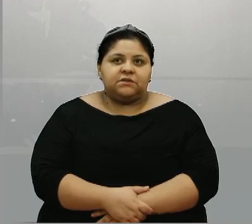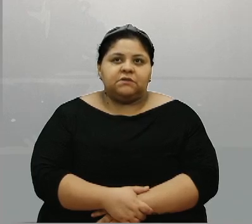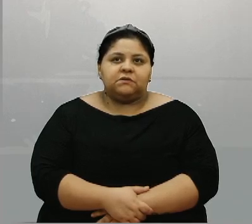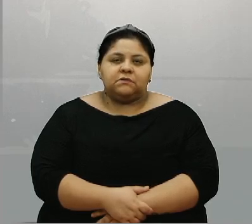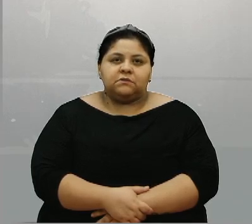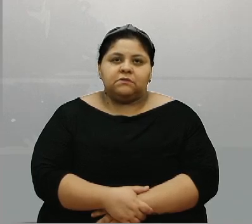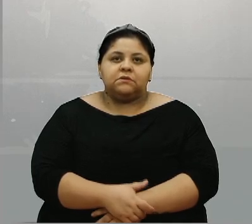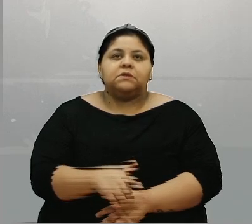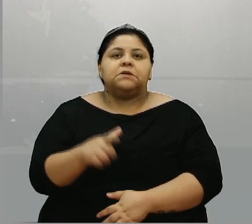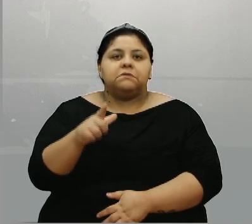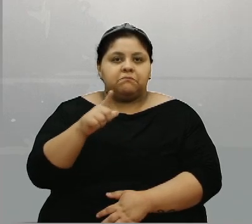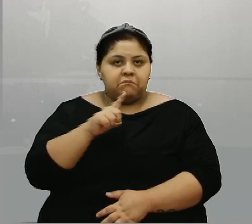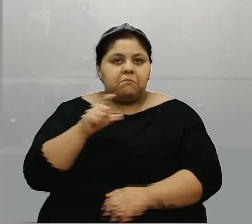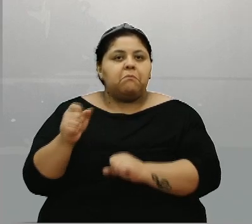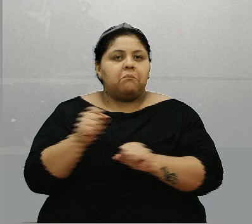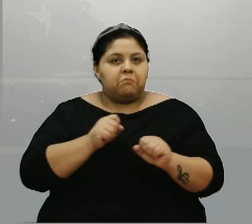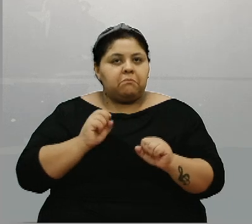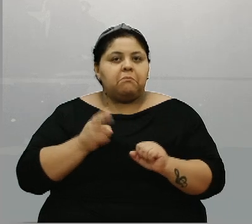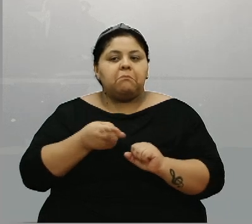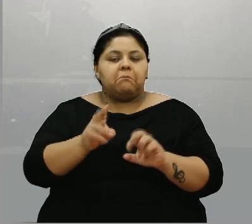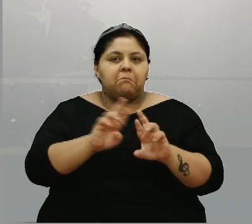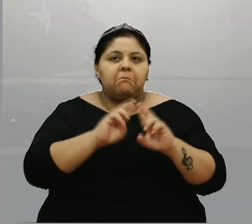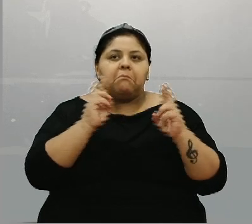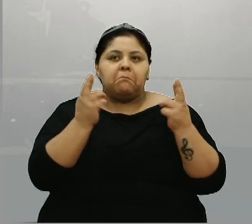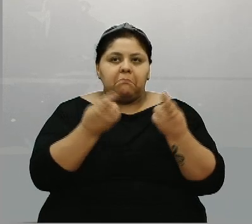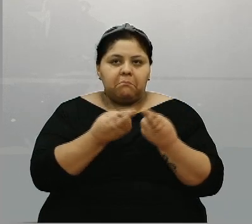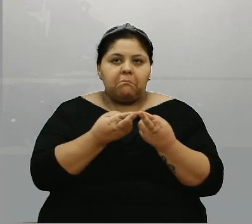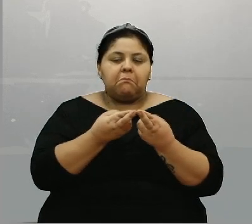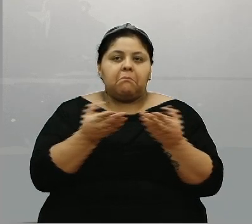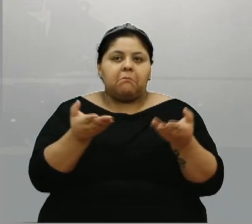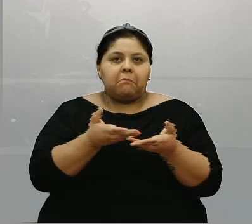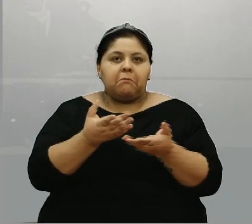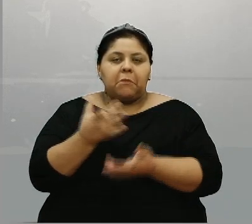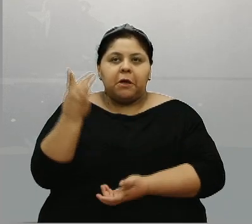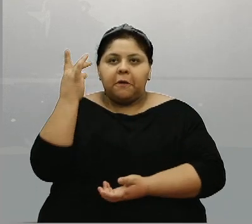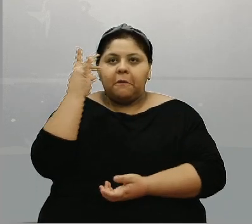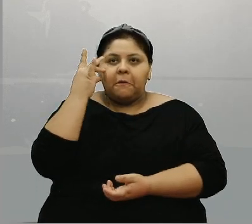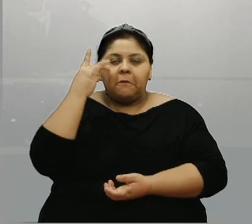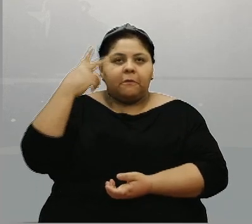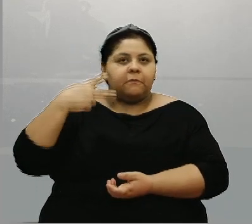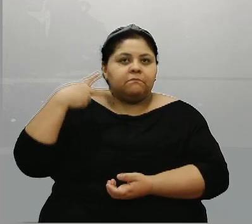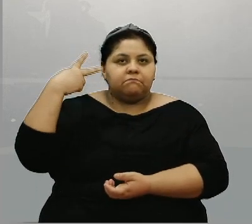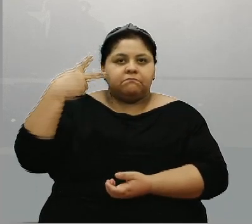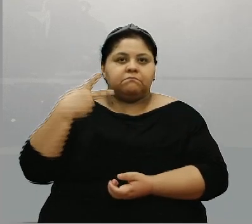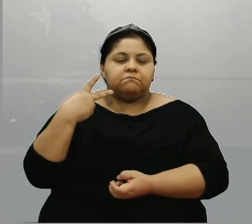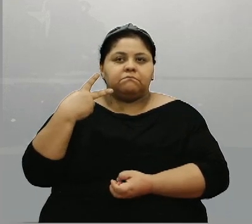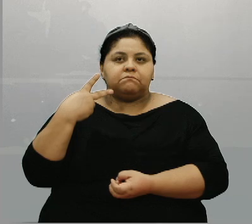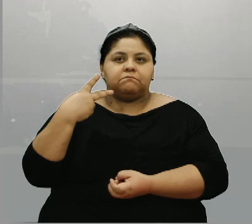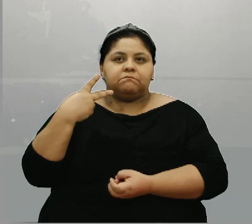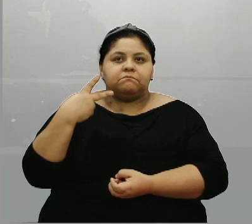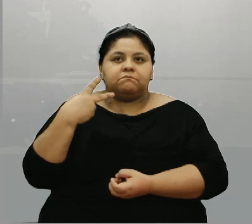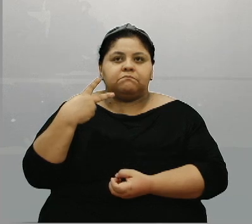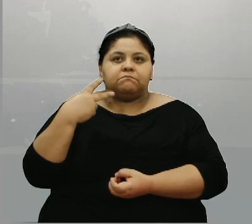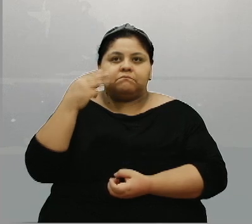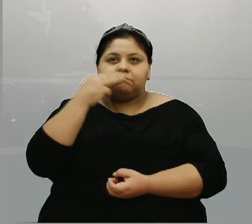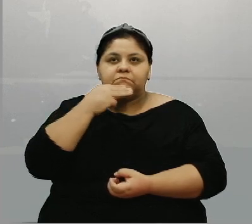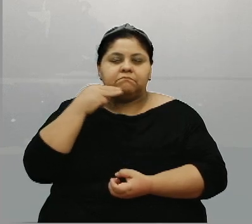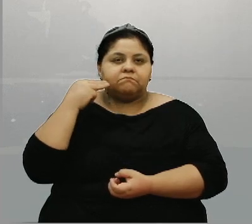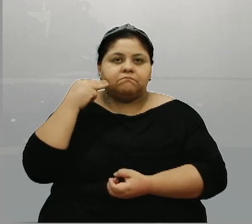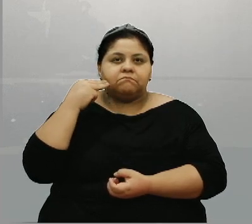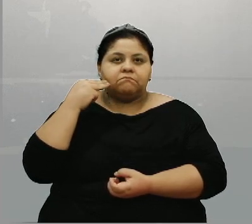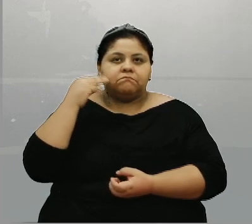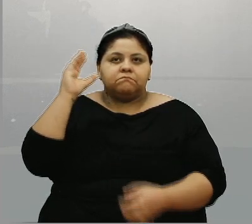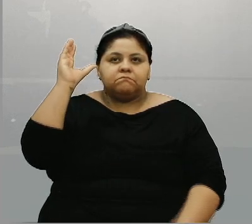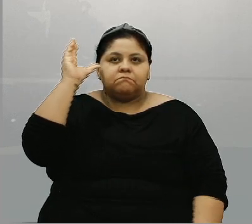Temos quórum para seguir a sessão. Estão presentes vereadores Marisol Santos,